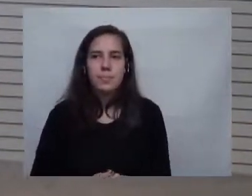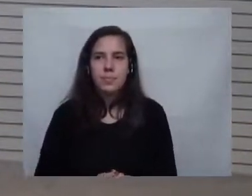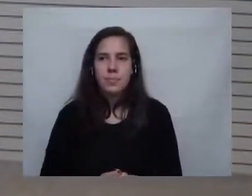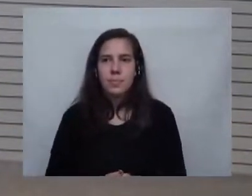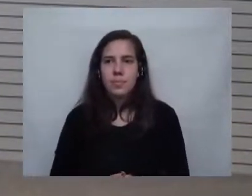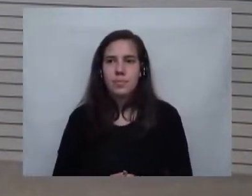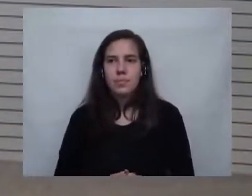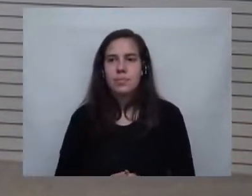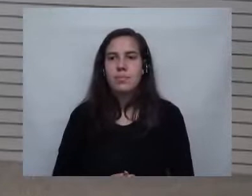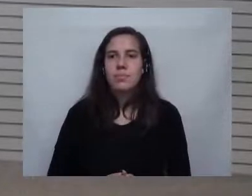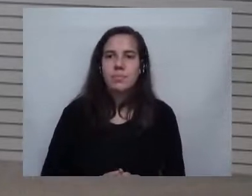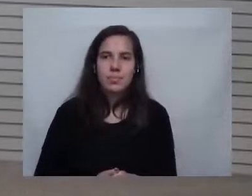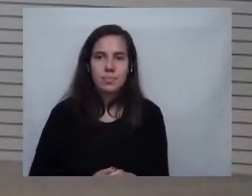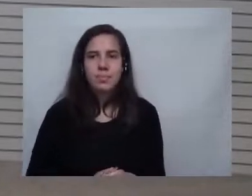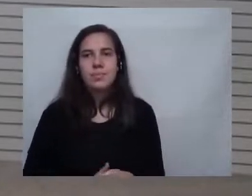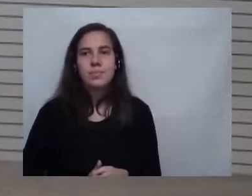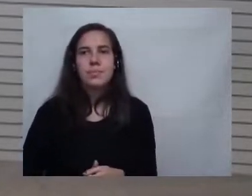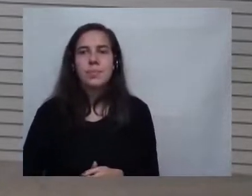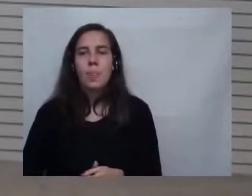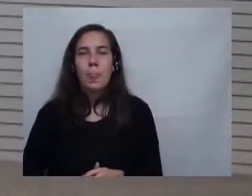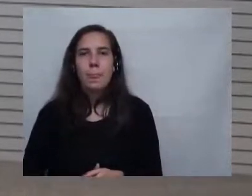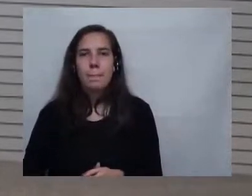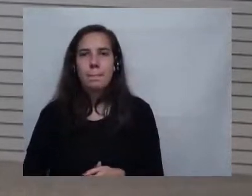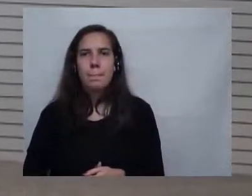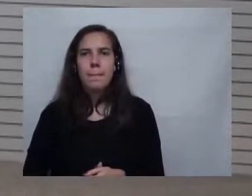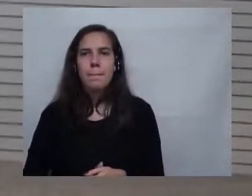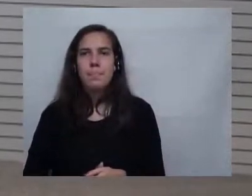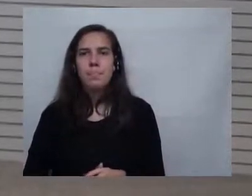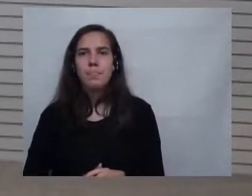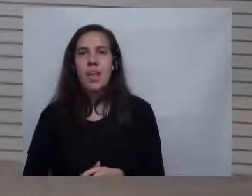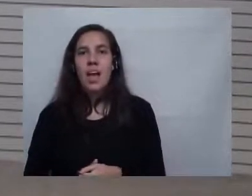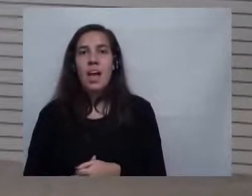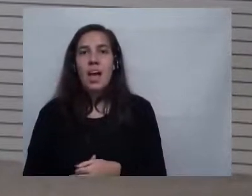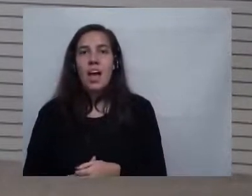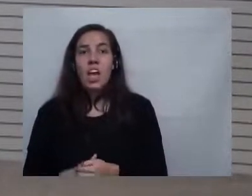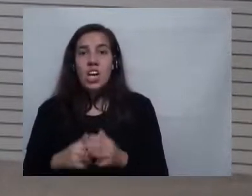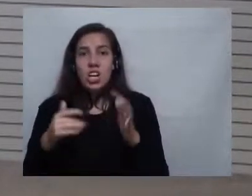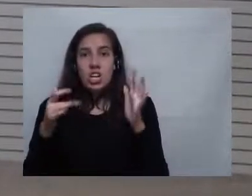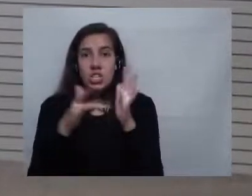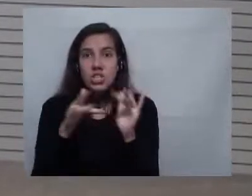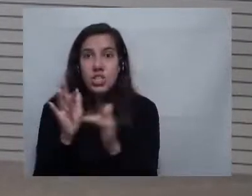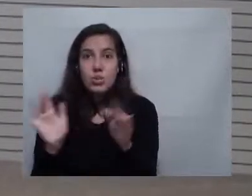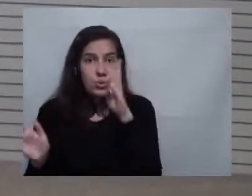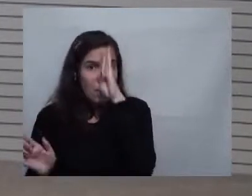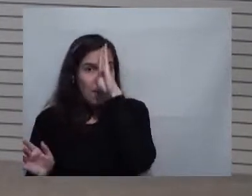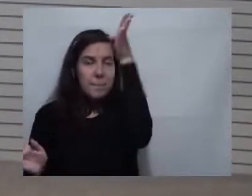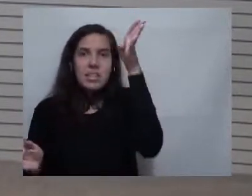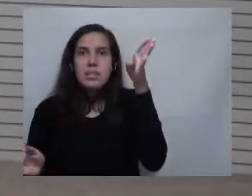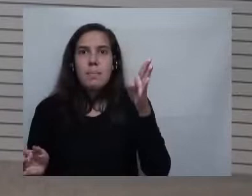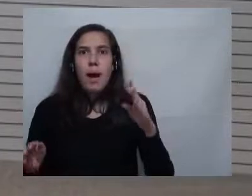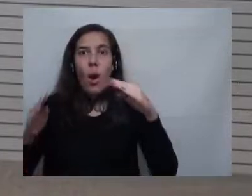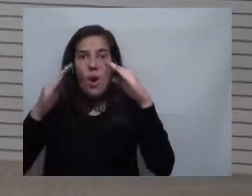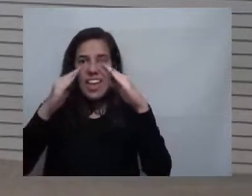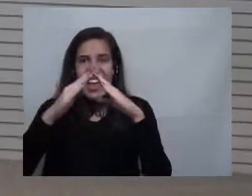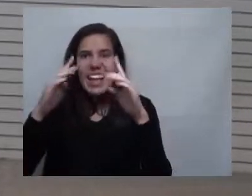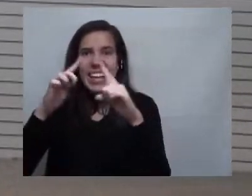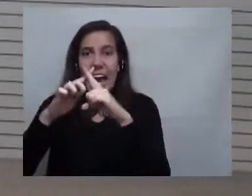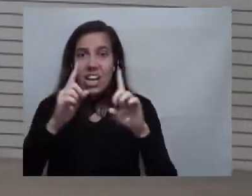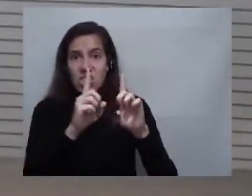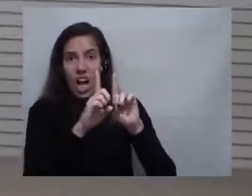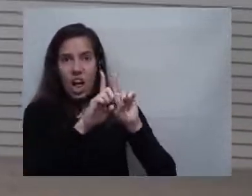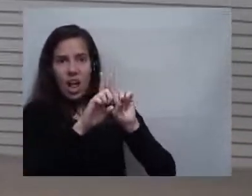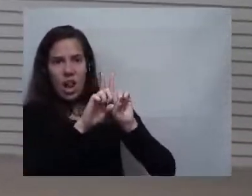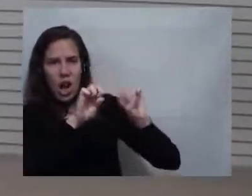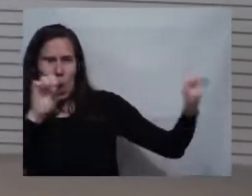e do Michael horton né e um cristianismo sem Cristo é o maior perigo que a gente pode viver uma